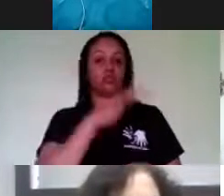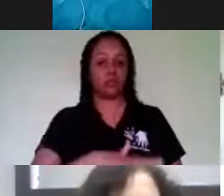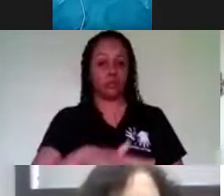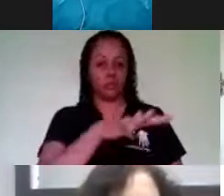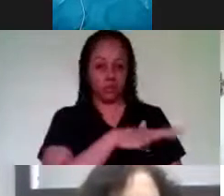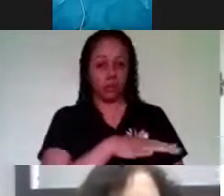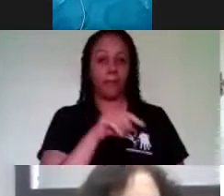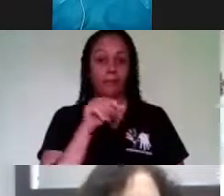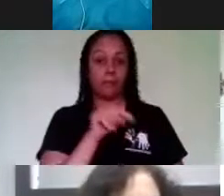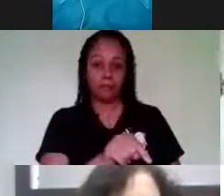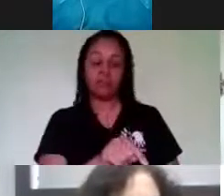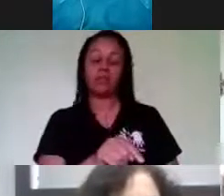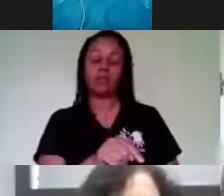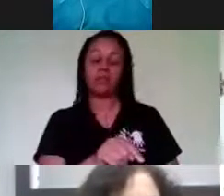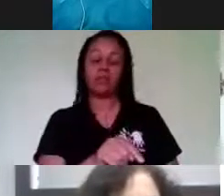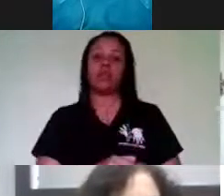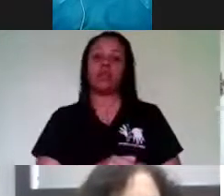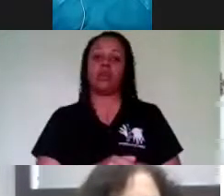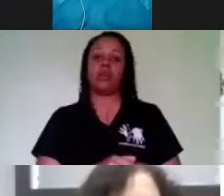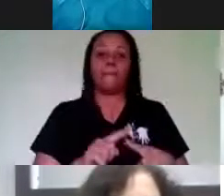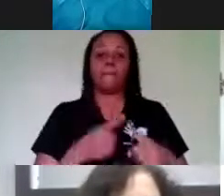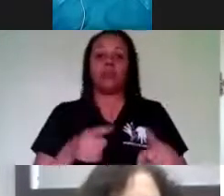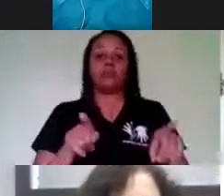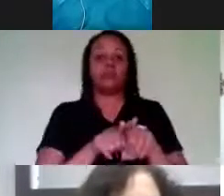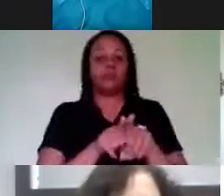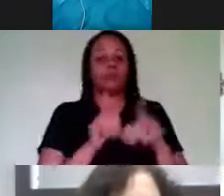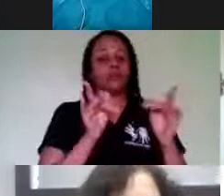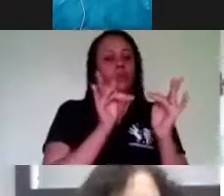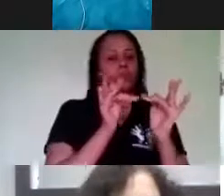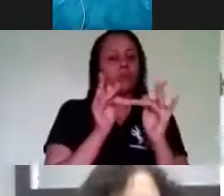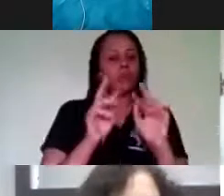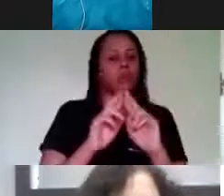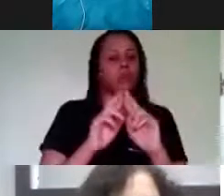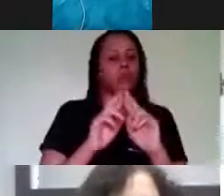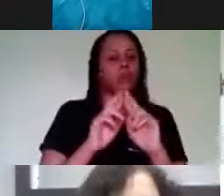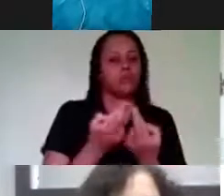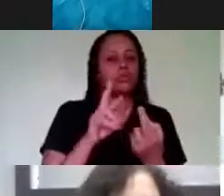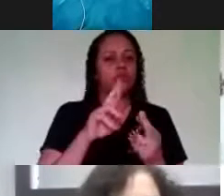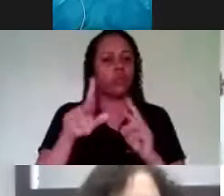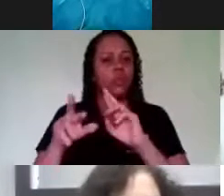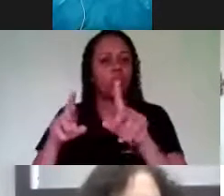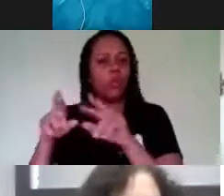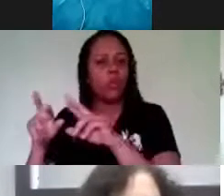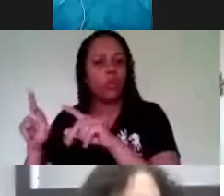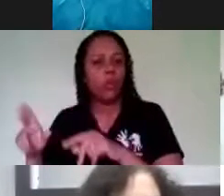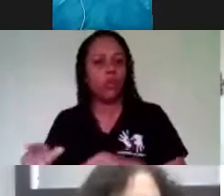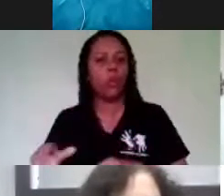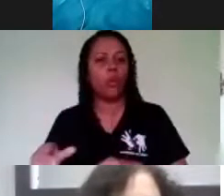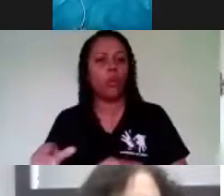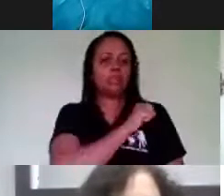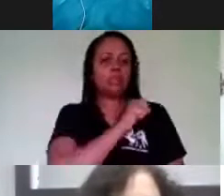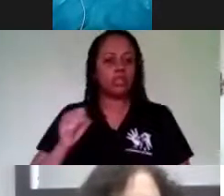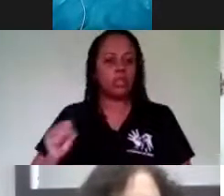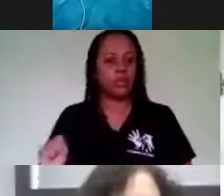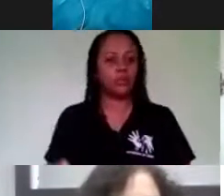nos coloca, mas também contatos, reuniões com outros senadores que foram realizadas neste curto espaço de tempo.